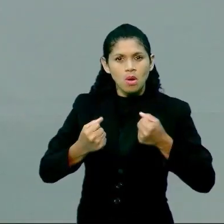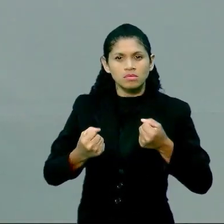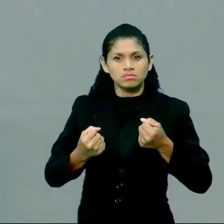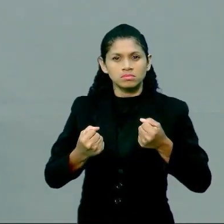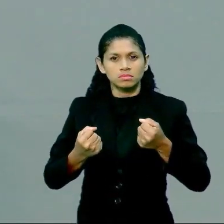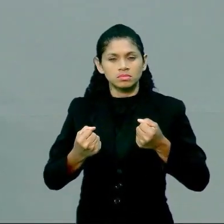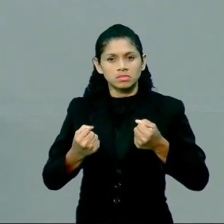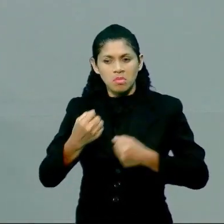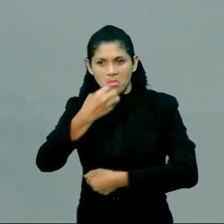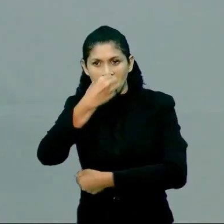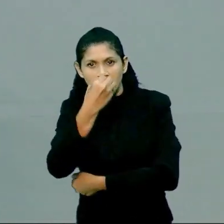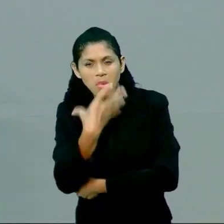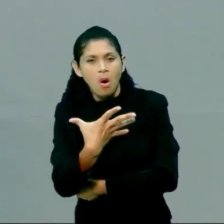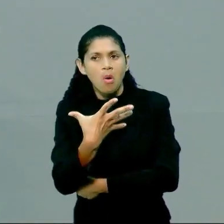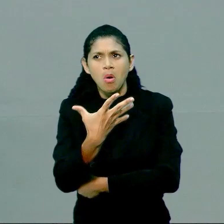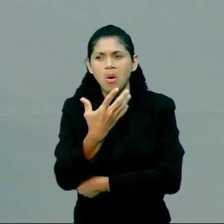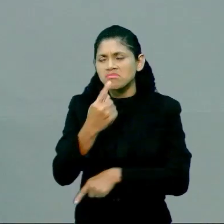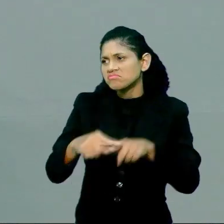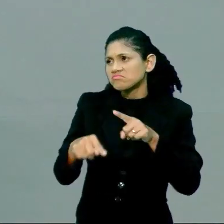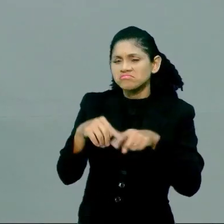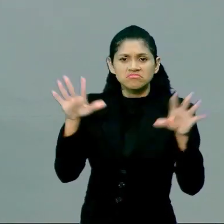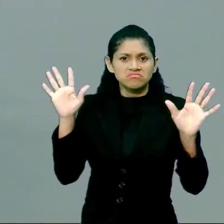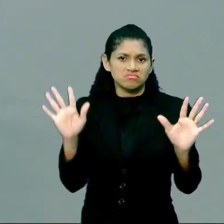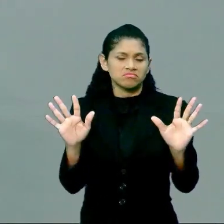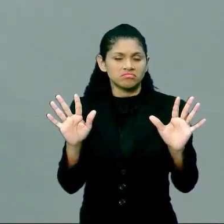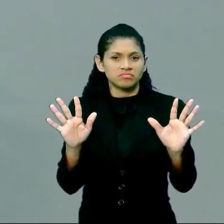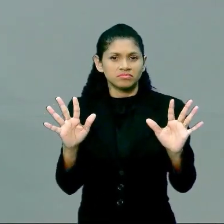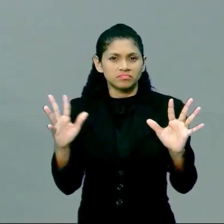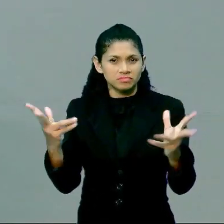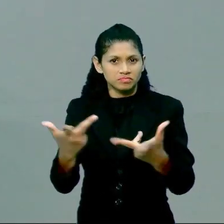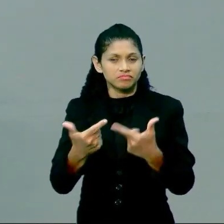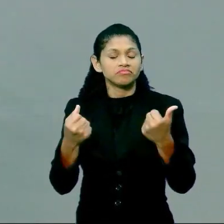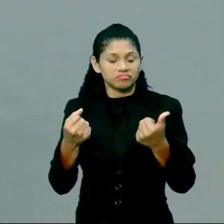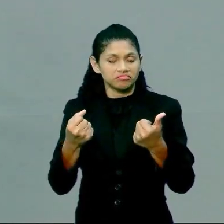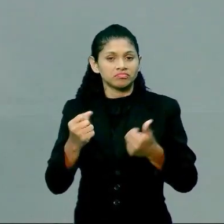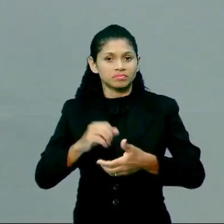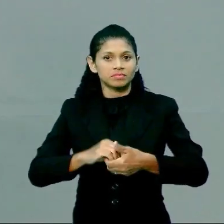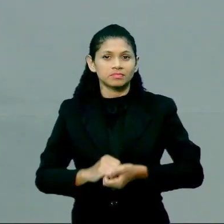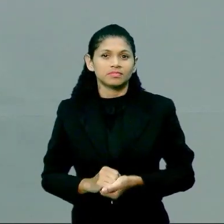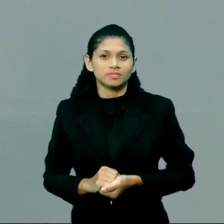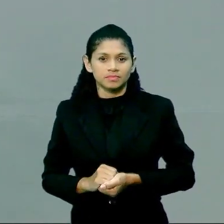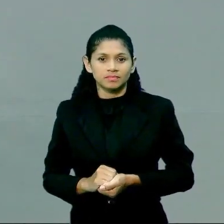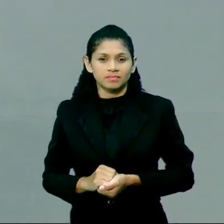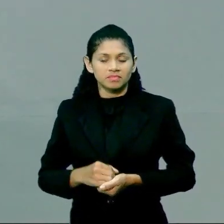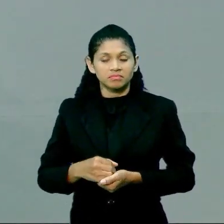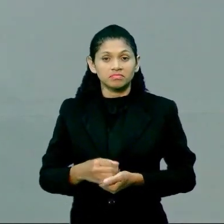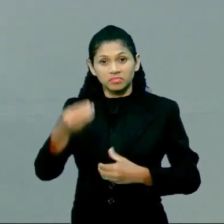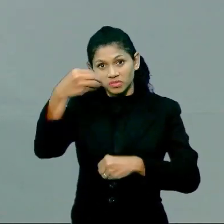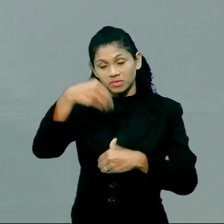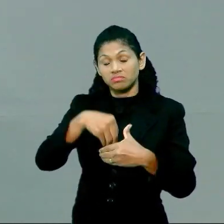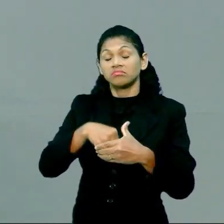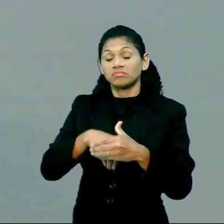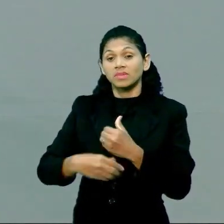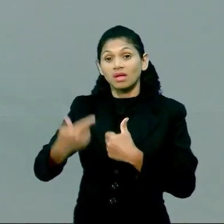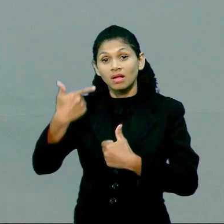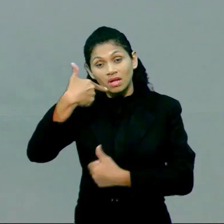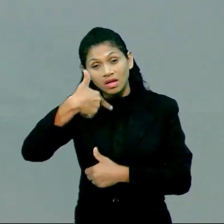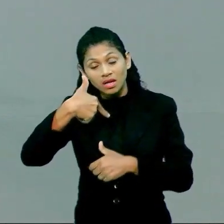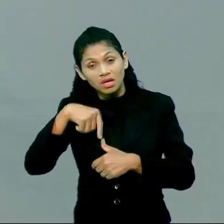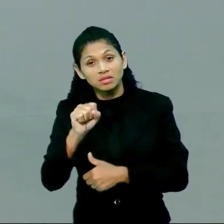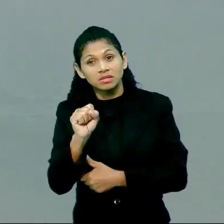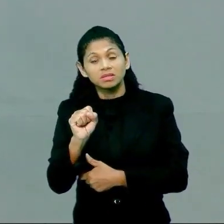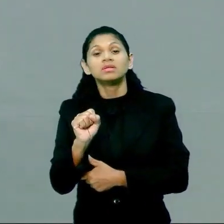em algo, né? Fala de habilidade, competência. Fala muito isso dentro das línguas, né? Estrangeiras.